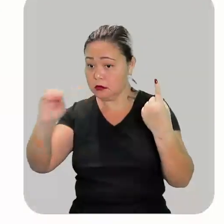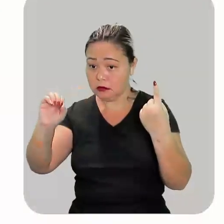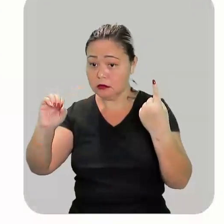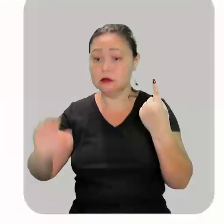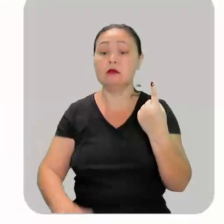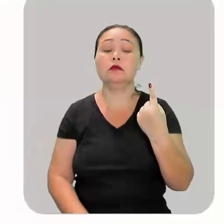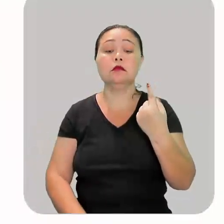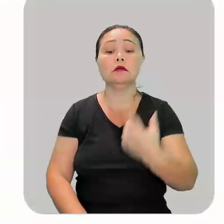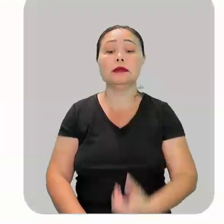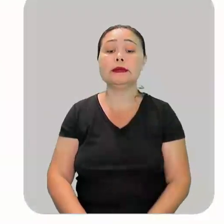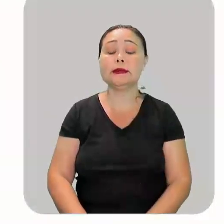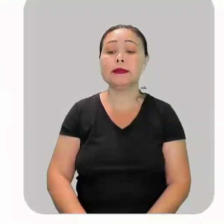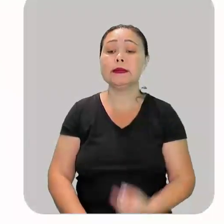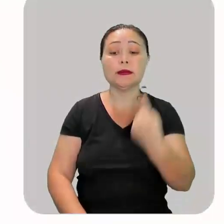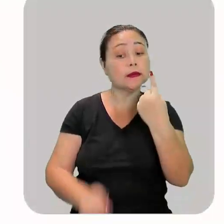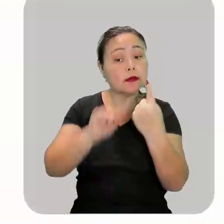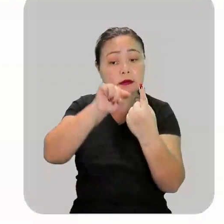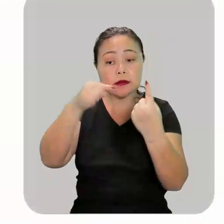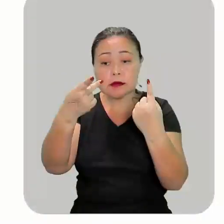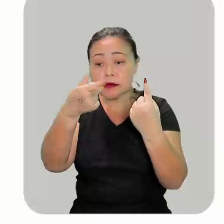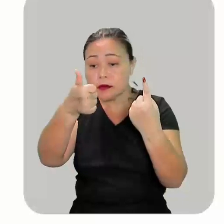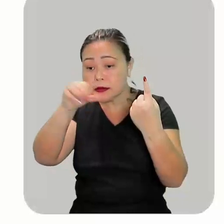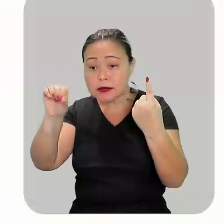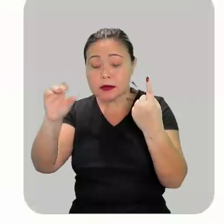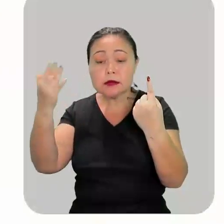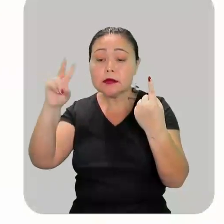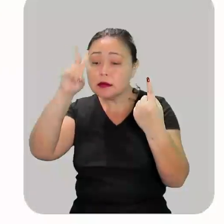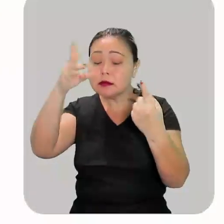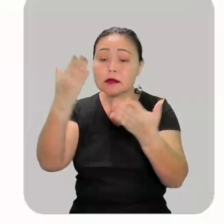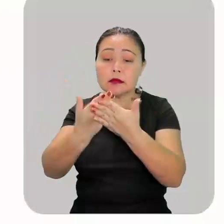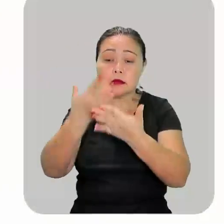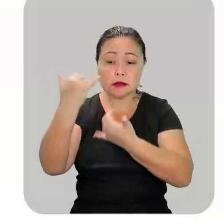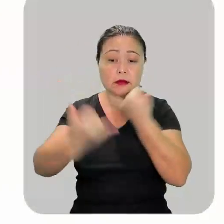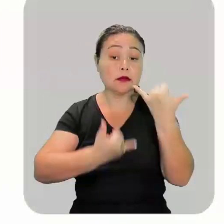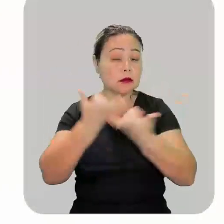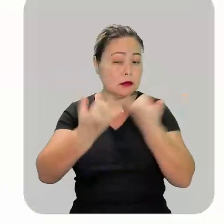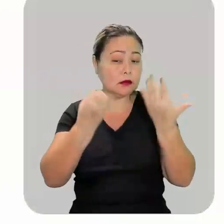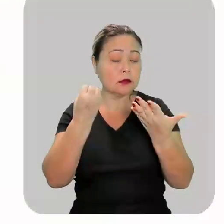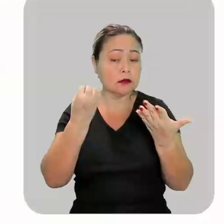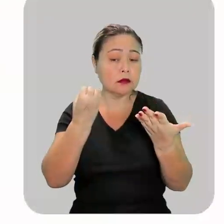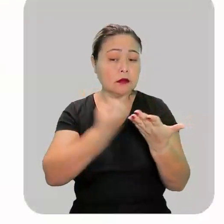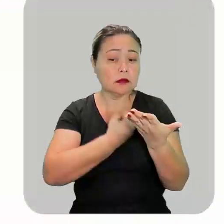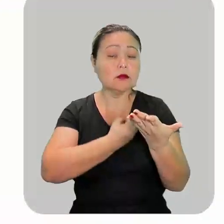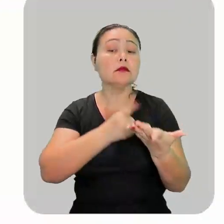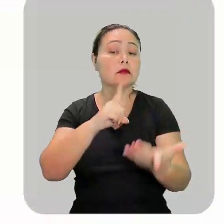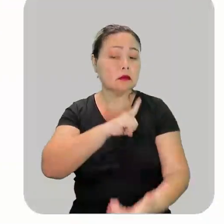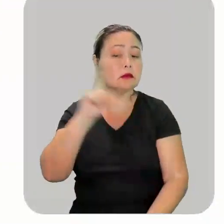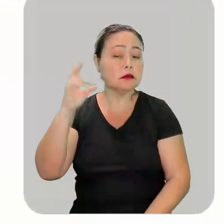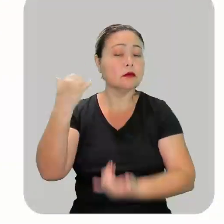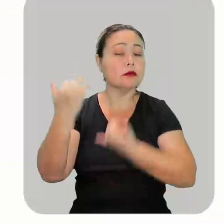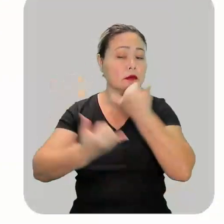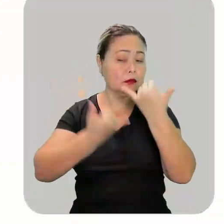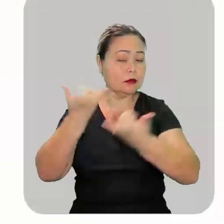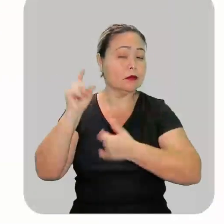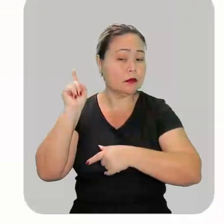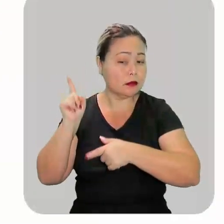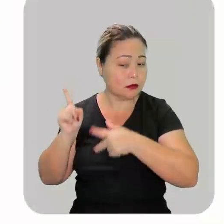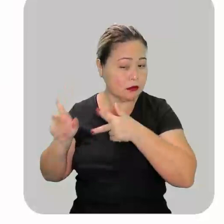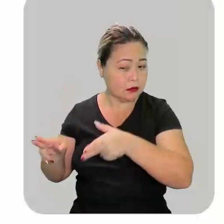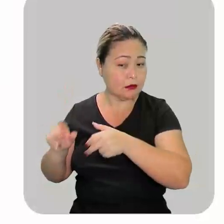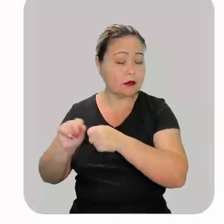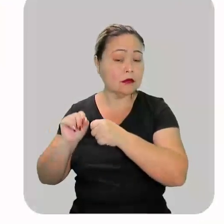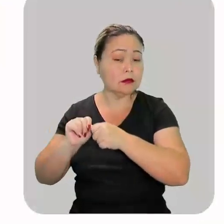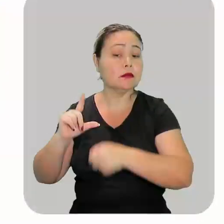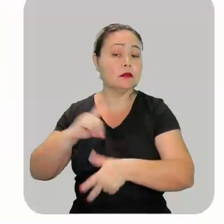para 100. E aí, quem lembra da última aula, brincando com os números, né? Tinha lá uma brincadeirinha dessa daí, ó,